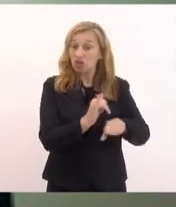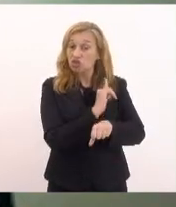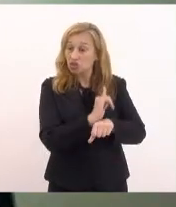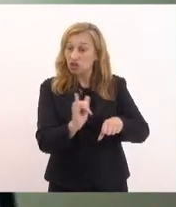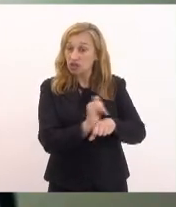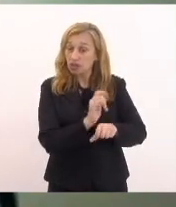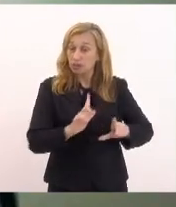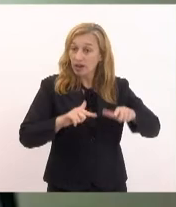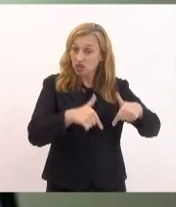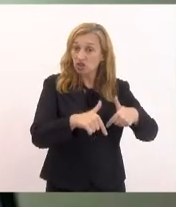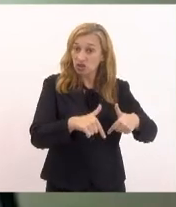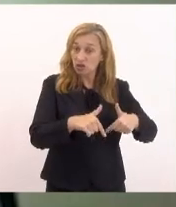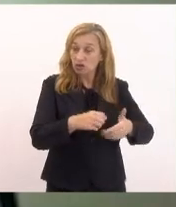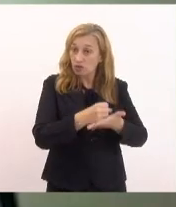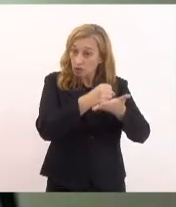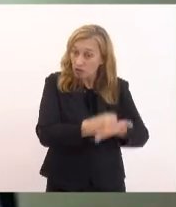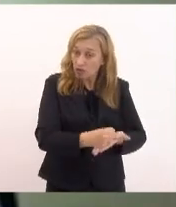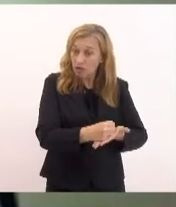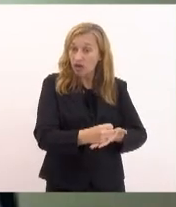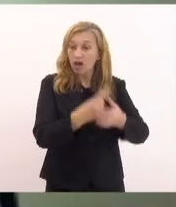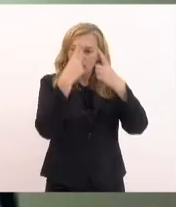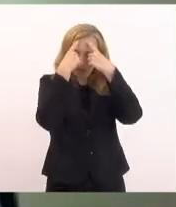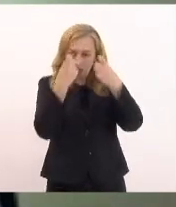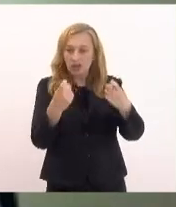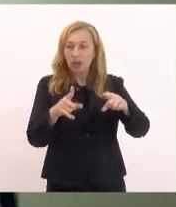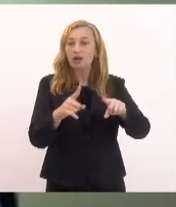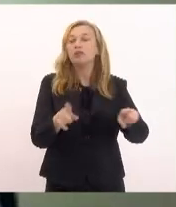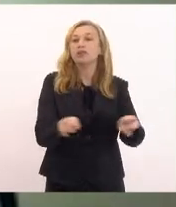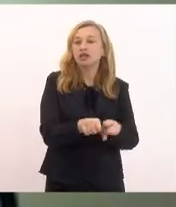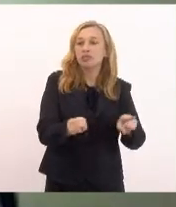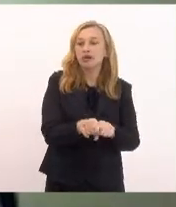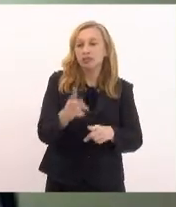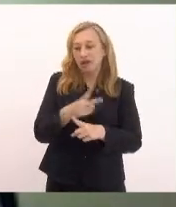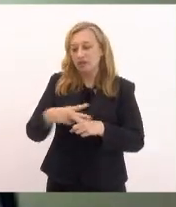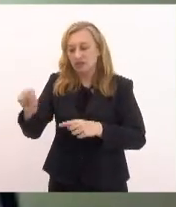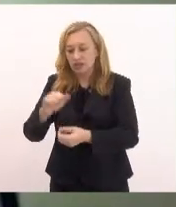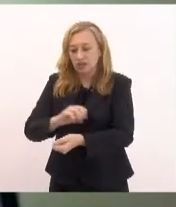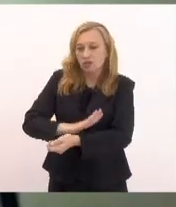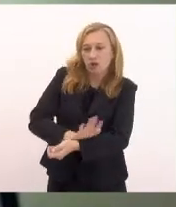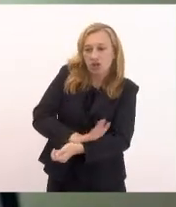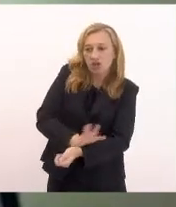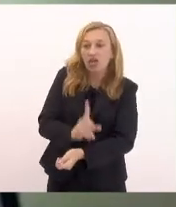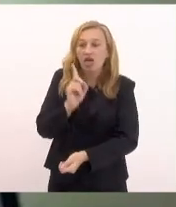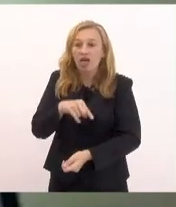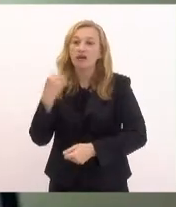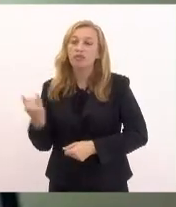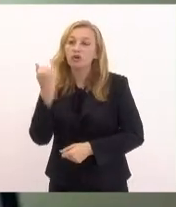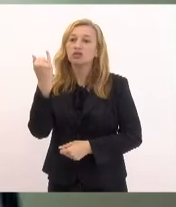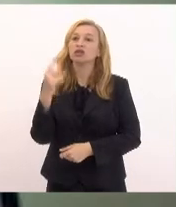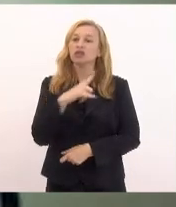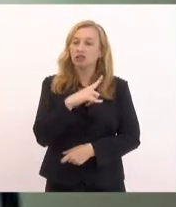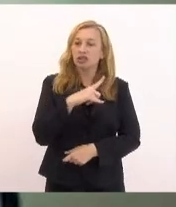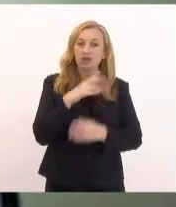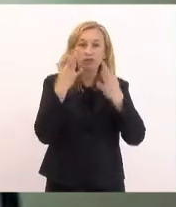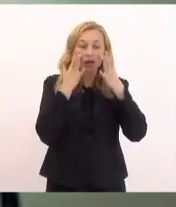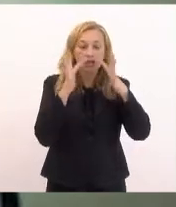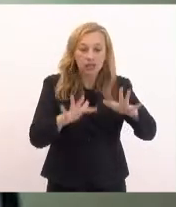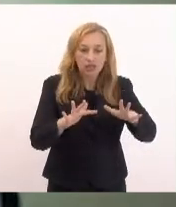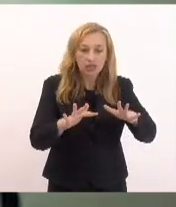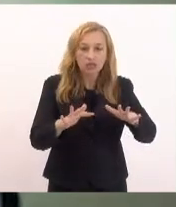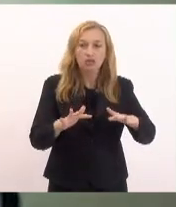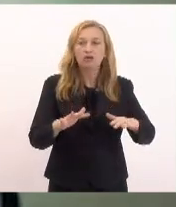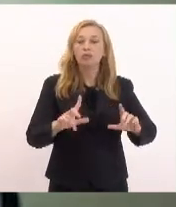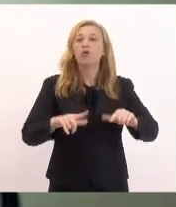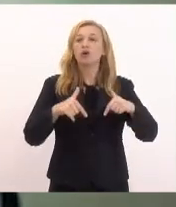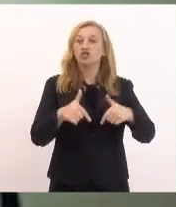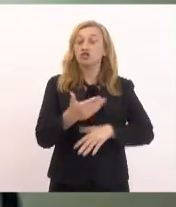não só a violência, mas também para vencer o racismo, e é importante que tenhamos atenção para essas